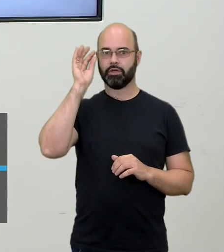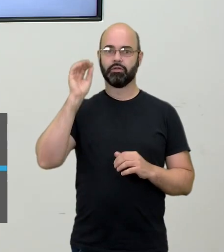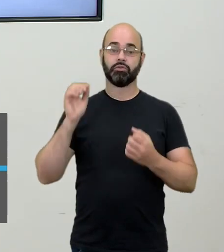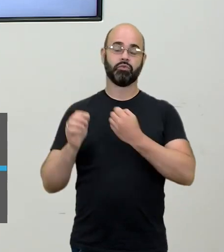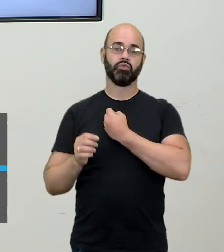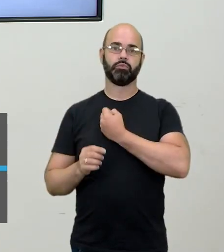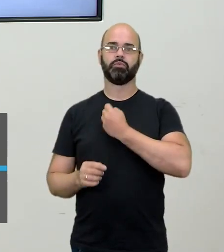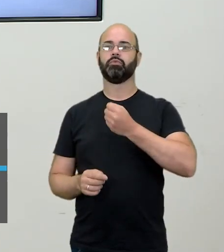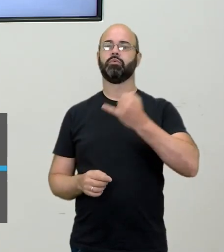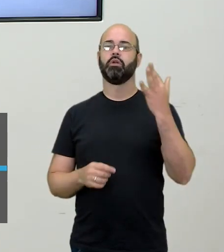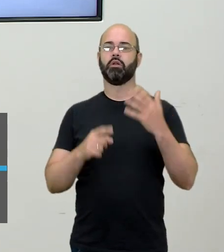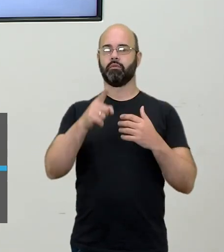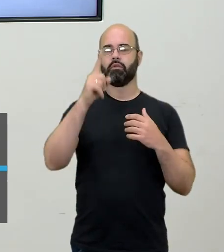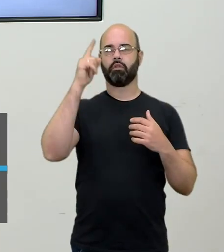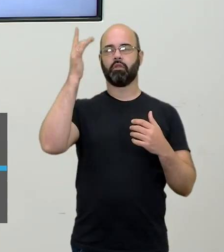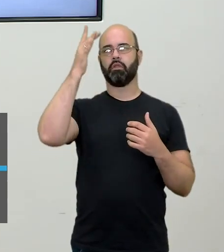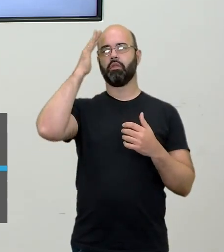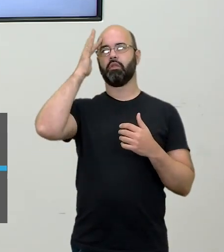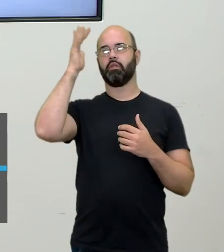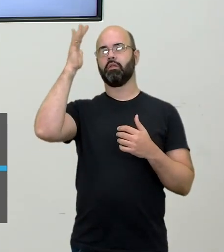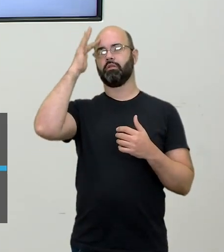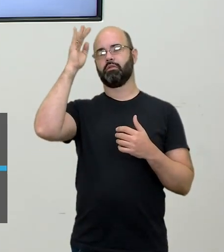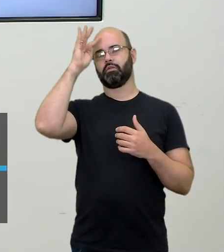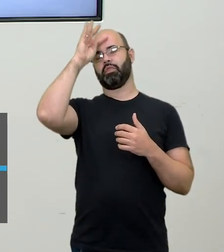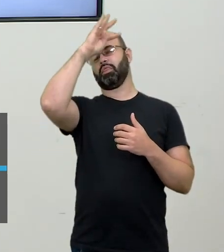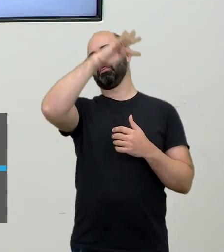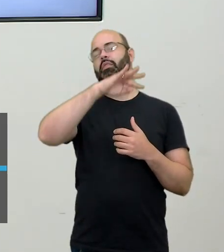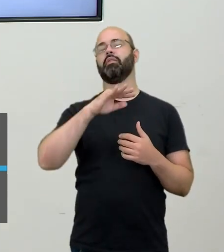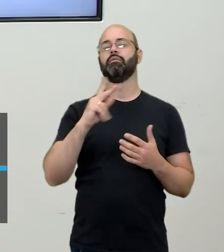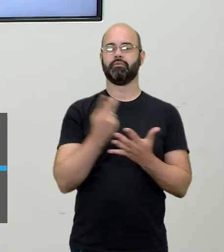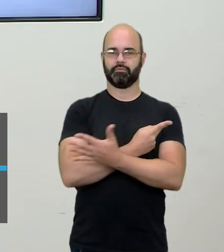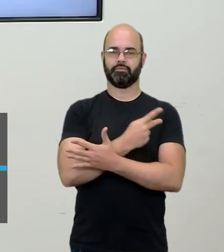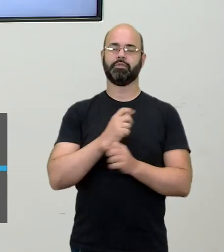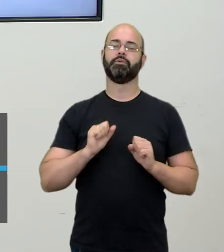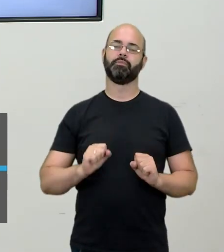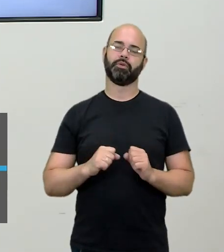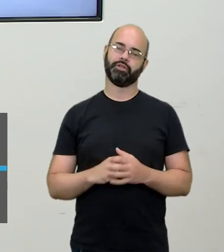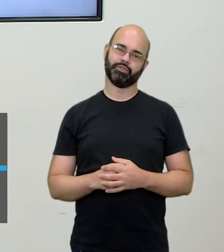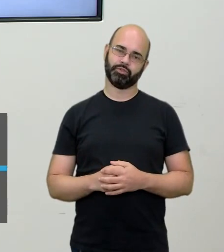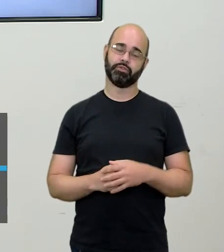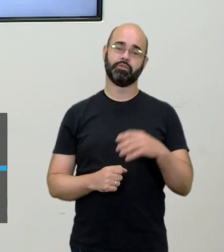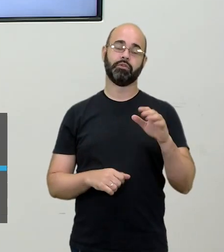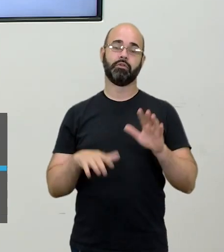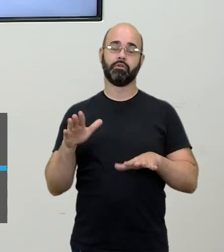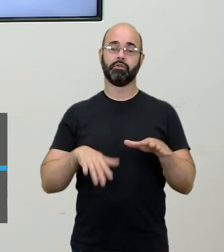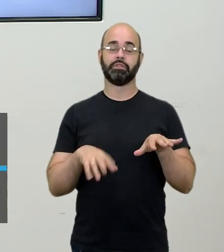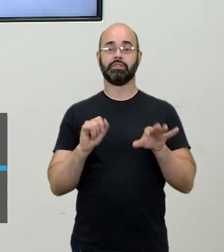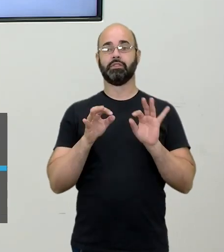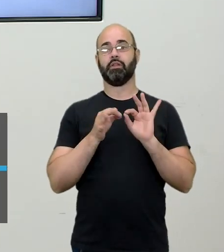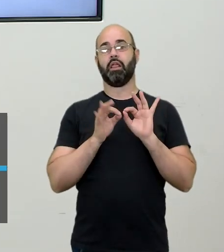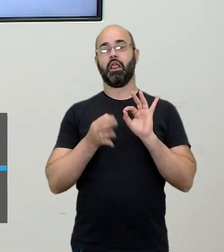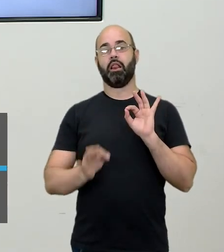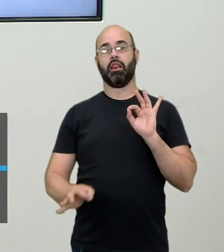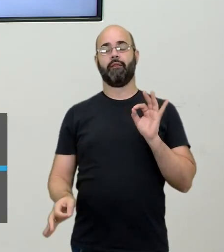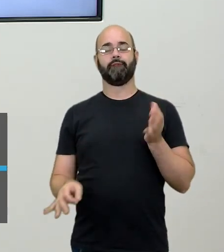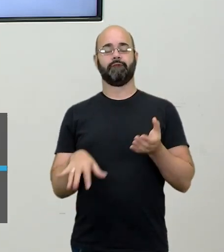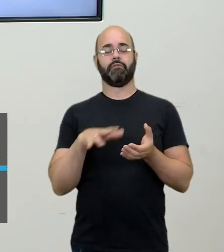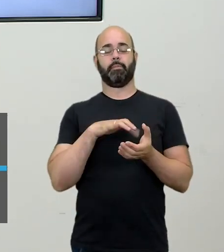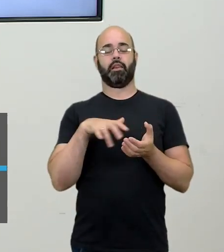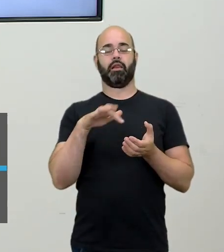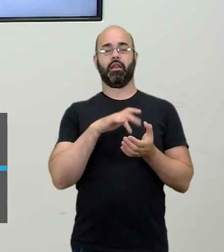vai se distrair. E eu não sei se na utilização de calculadora vocês já perceberam que você tem que fazer contas muito extensas aí, é